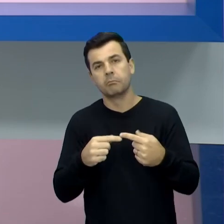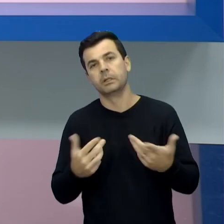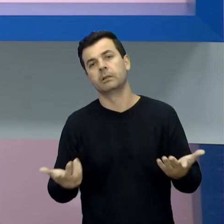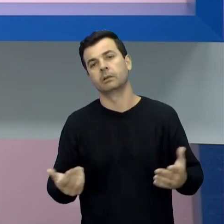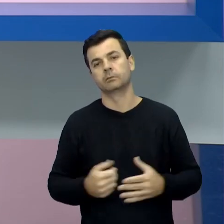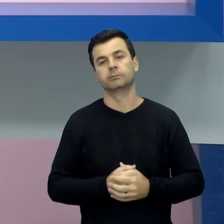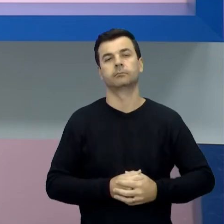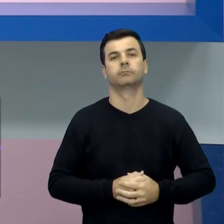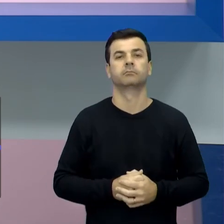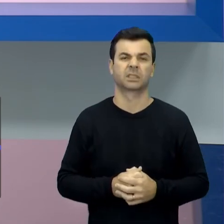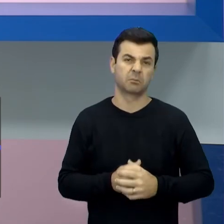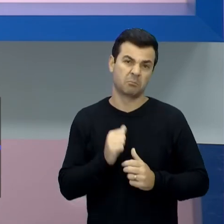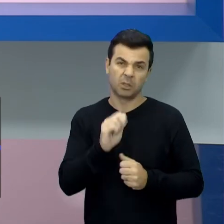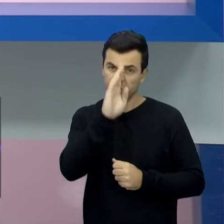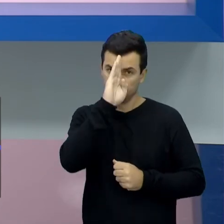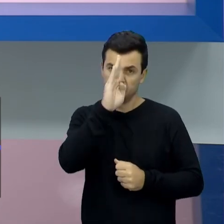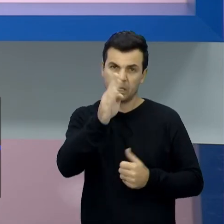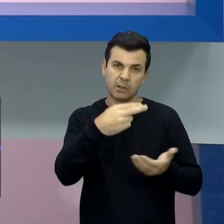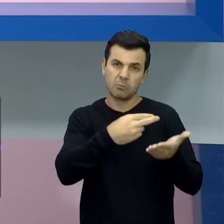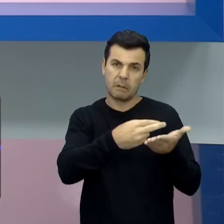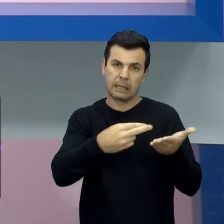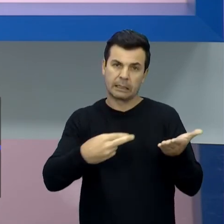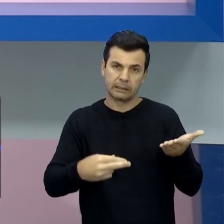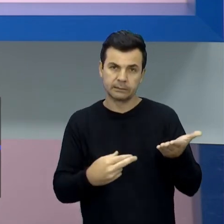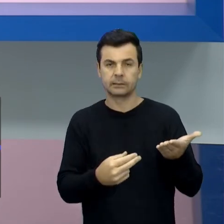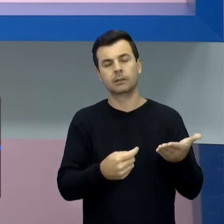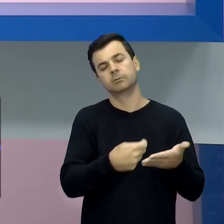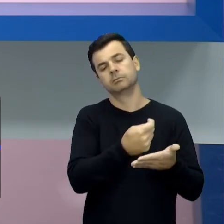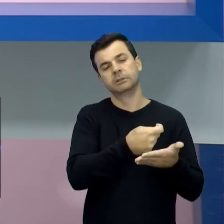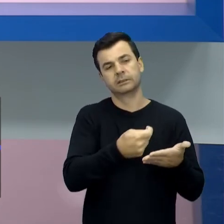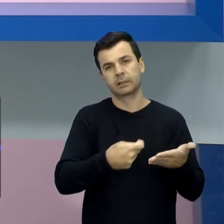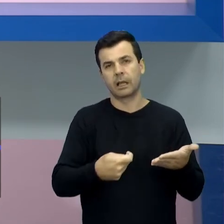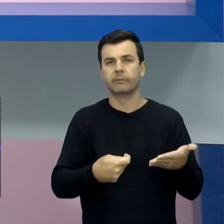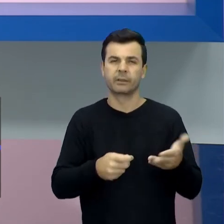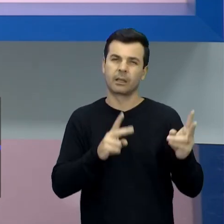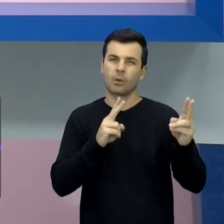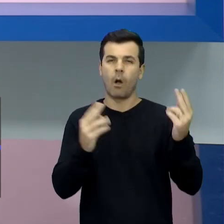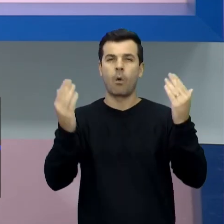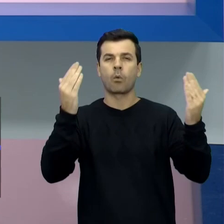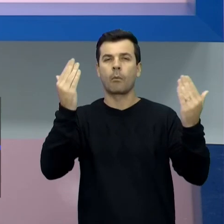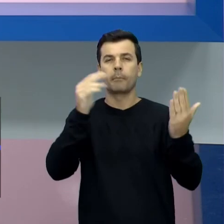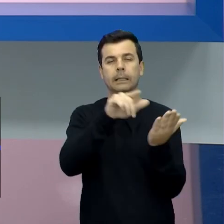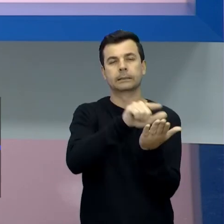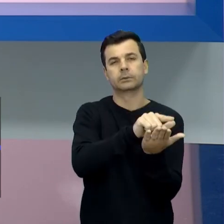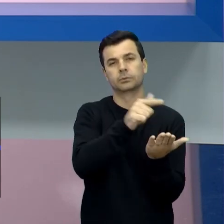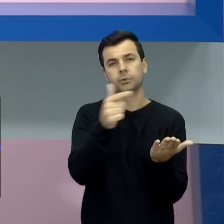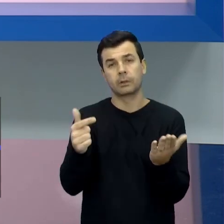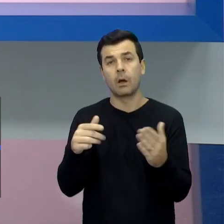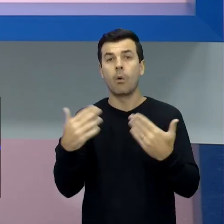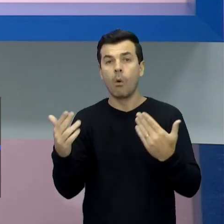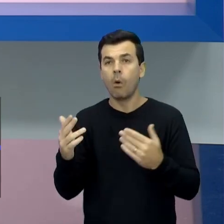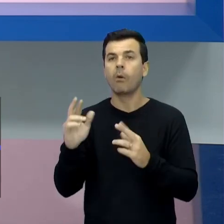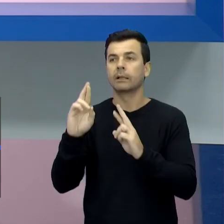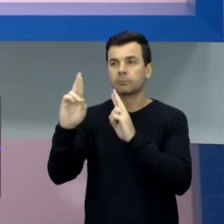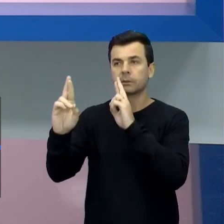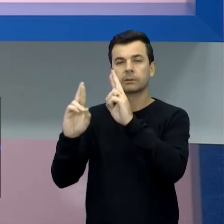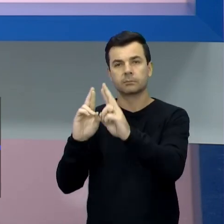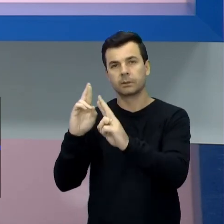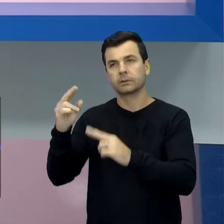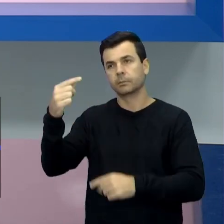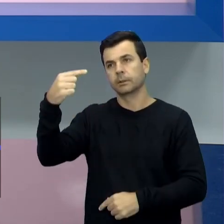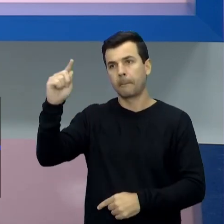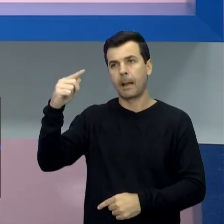vez ou através de uma redação, né, de um tema jornalístico, ou responde tópico por tópico separado. Aí fica